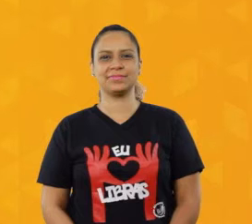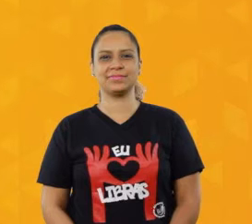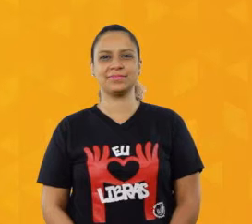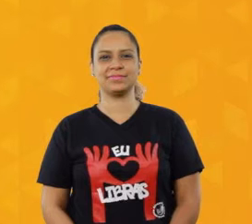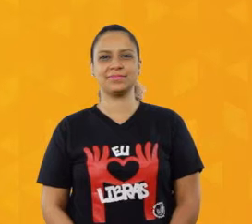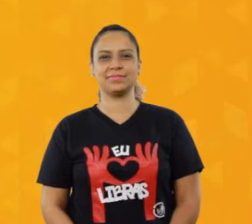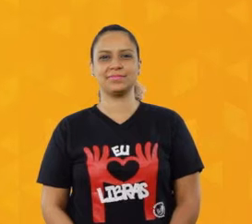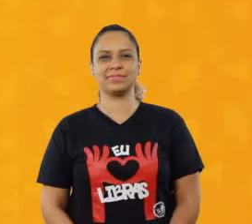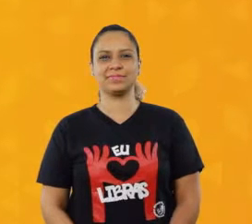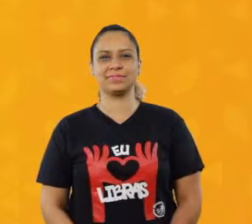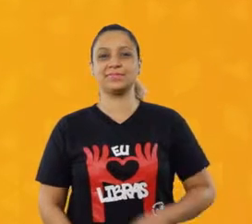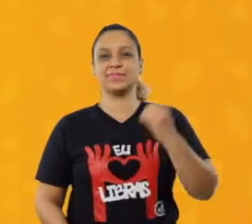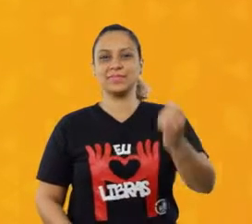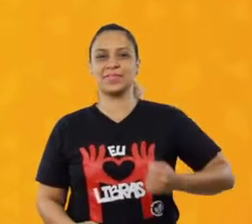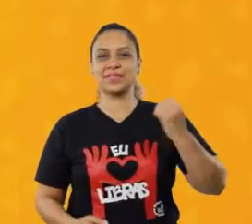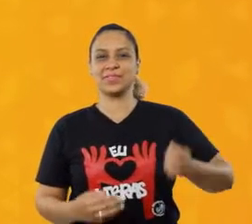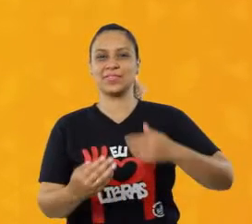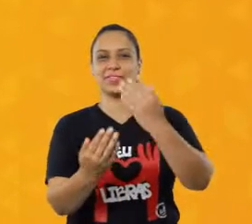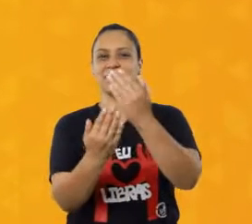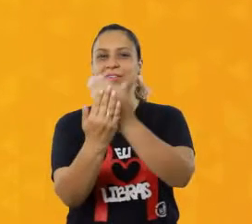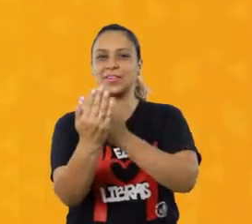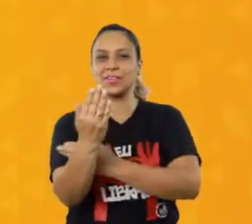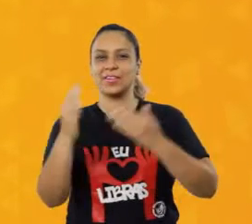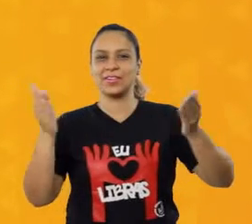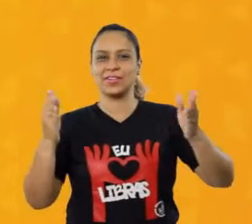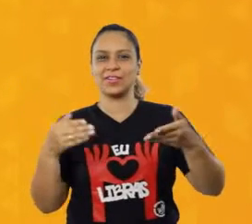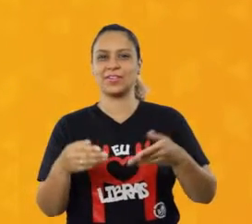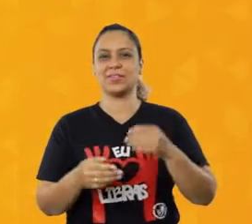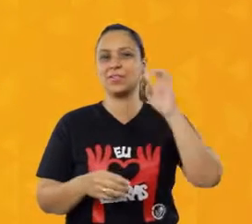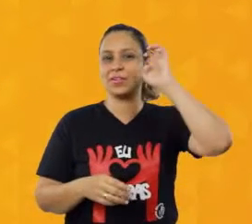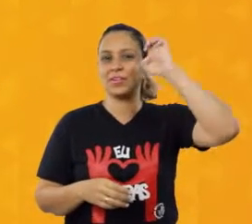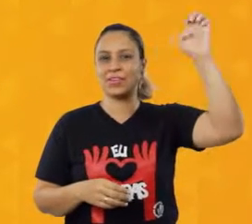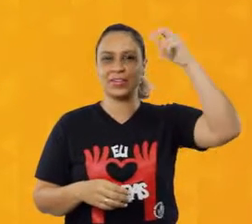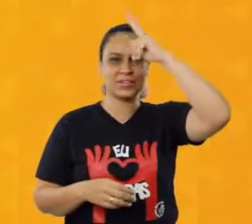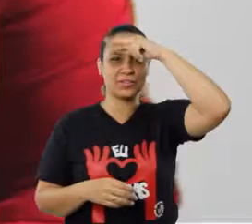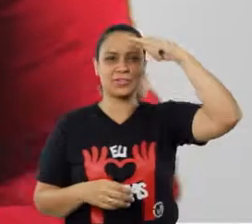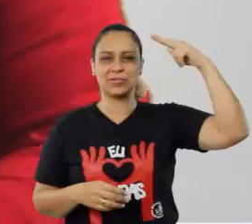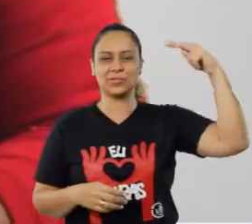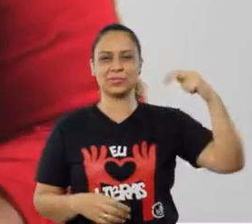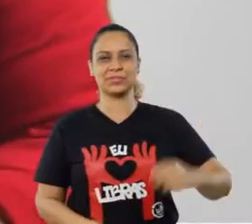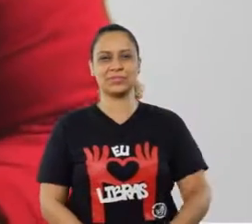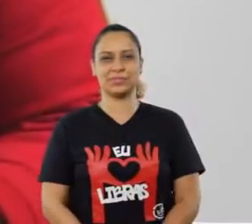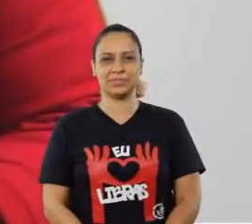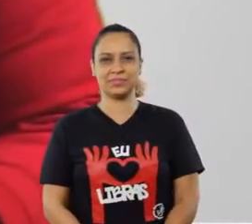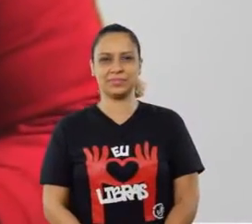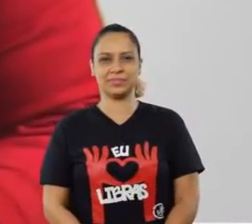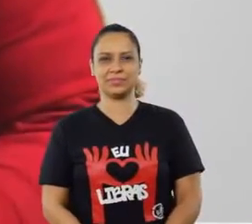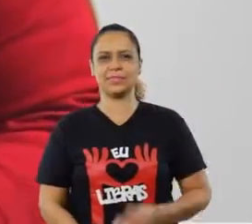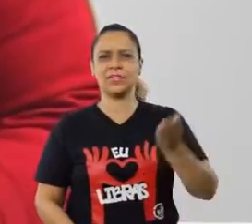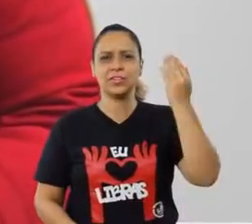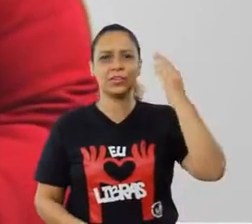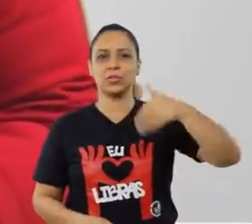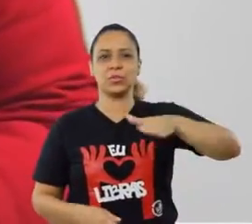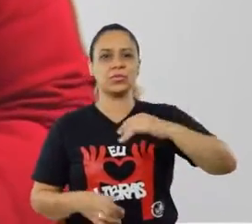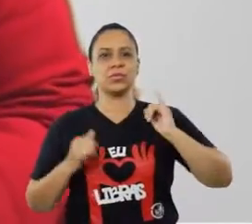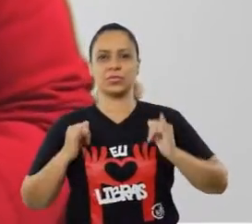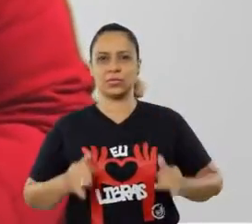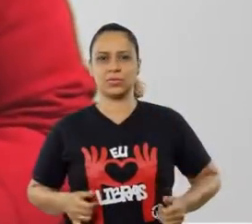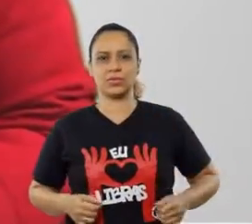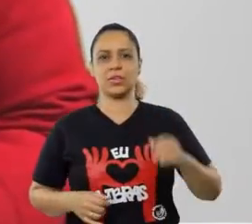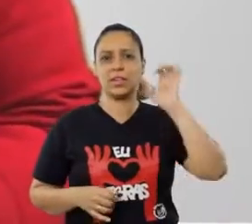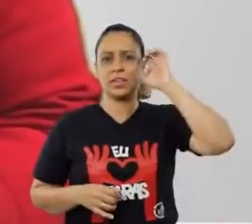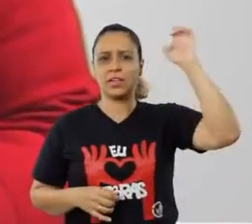araraquara funcionando começa agora o programa edinho o prefeito durante toda a campanha edinho sofreu